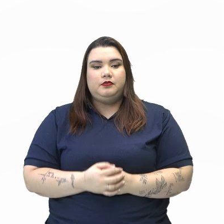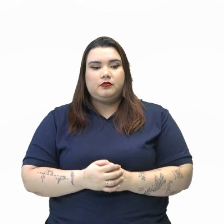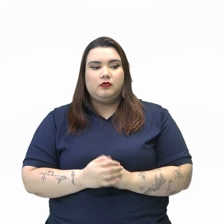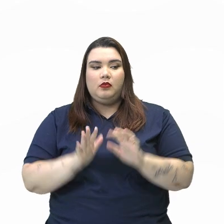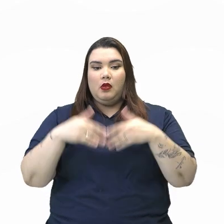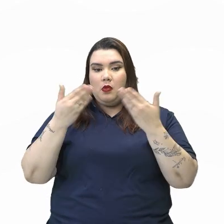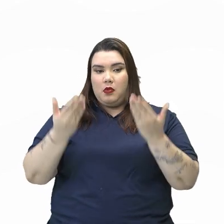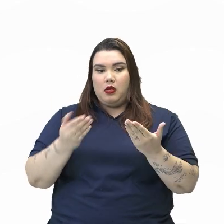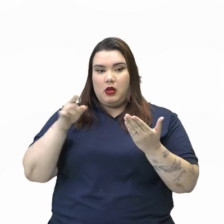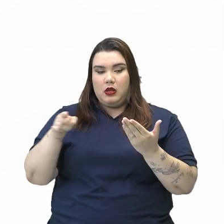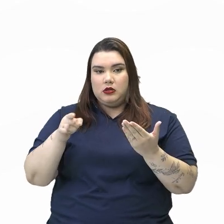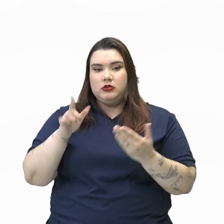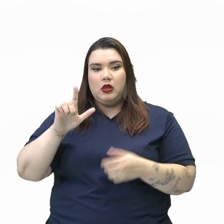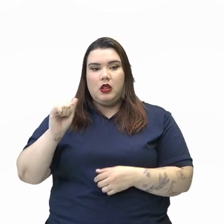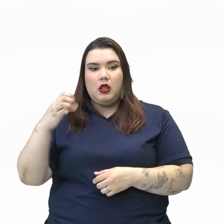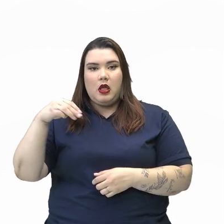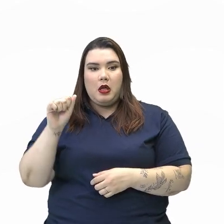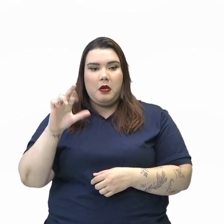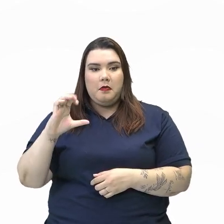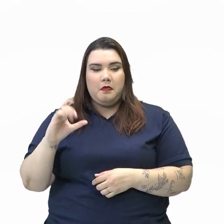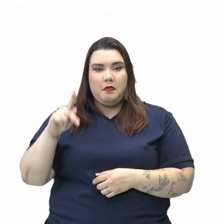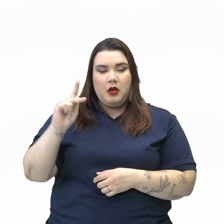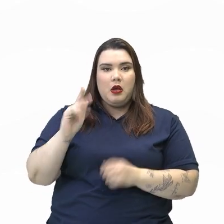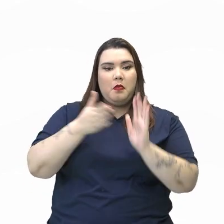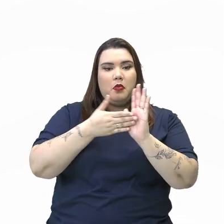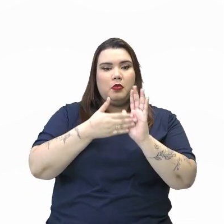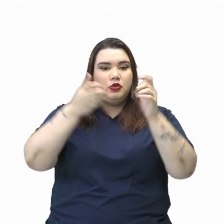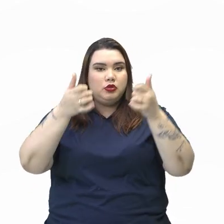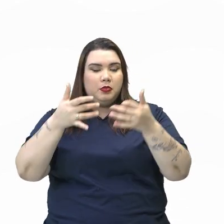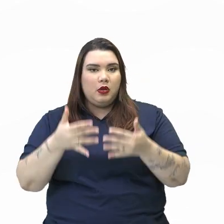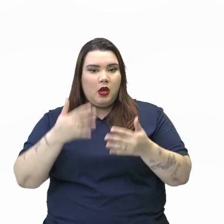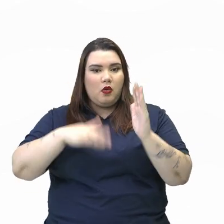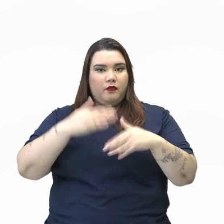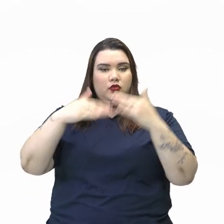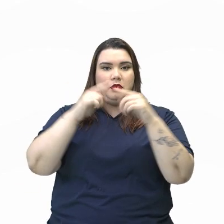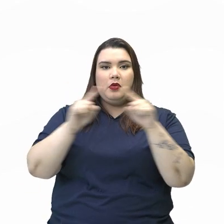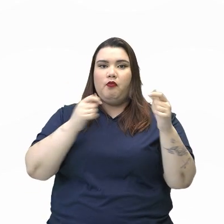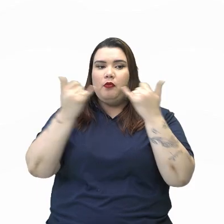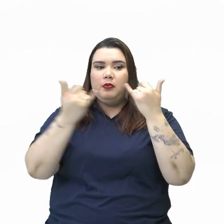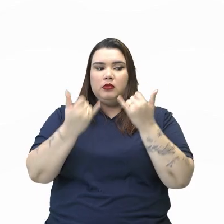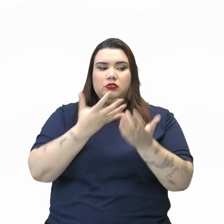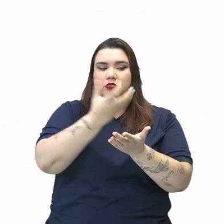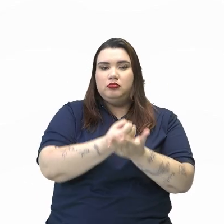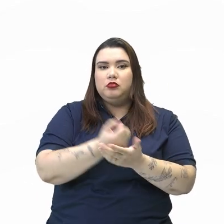quando Lamarck propôs aí explicar a evolução, né, não havia registros, né,